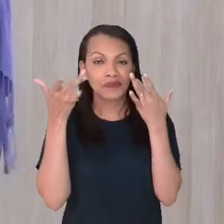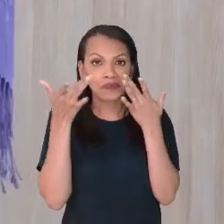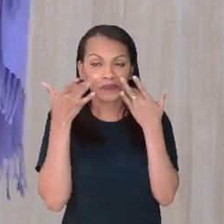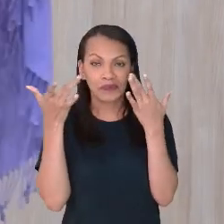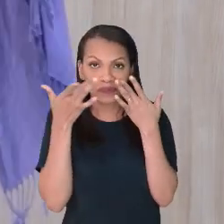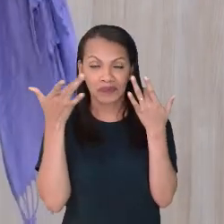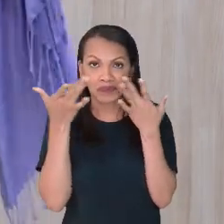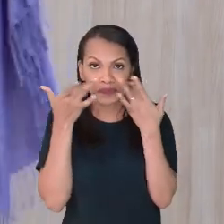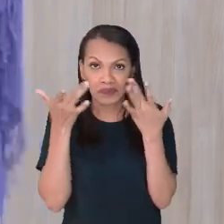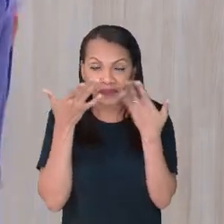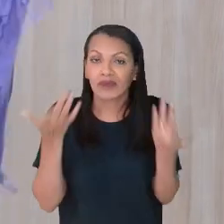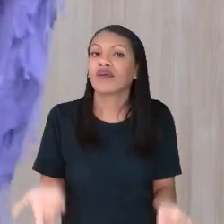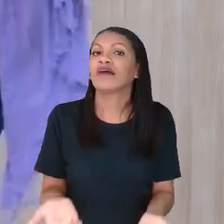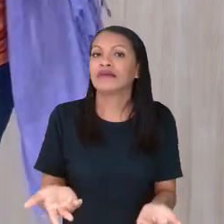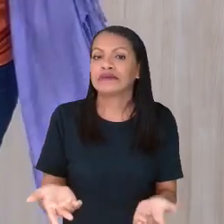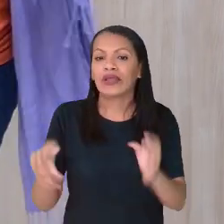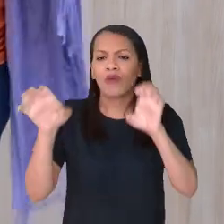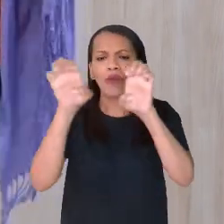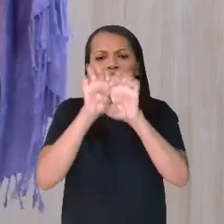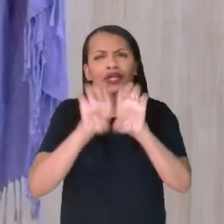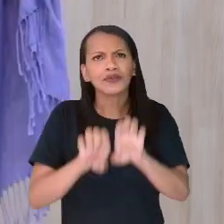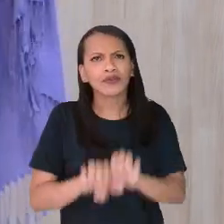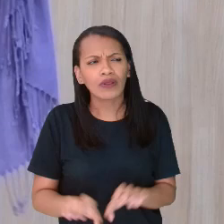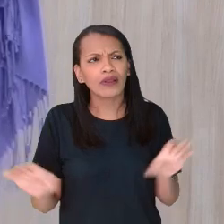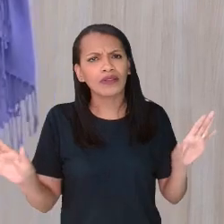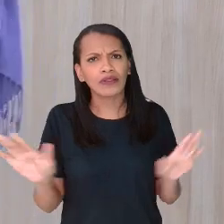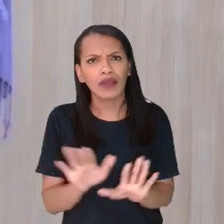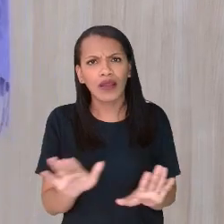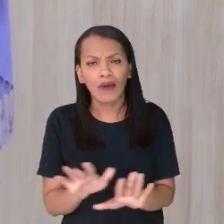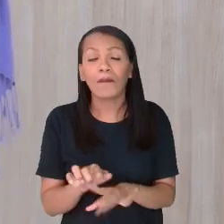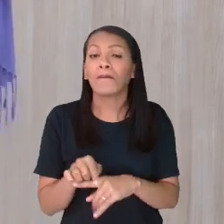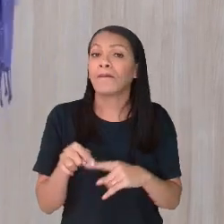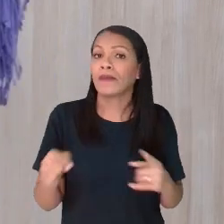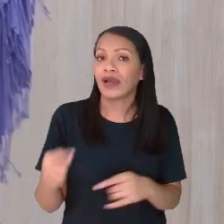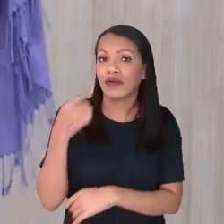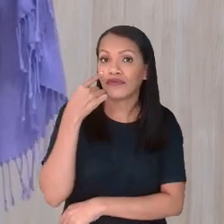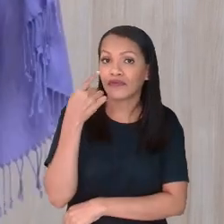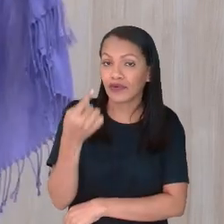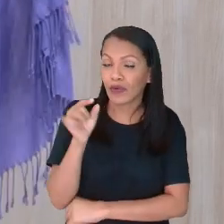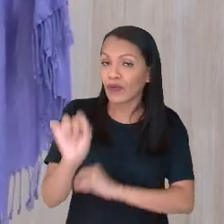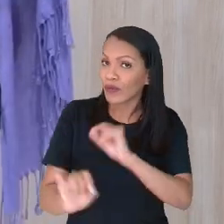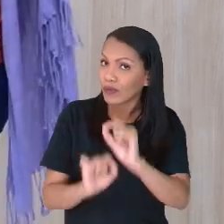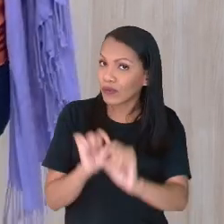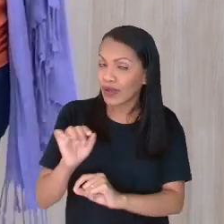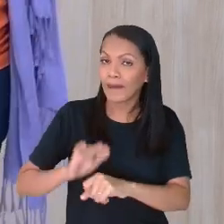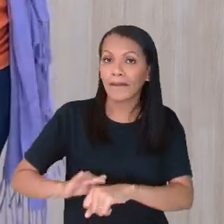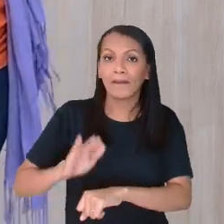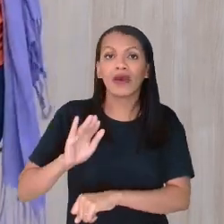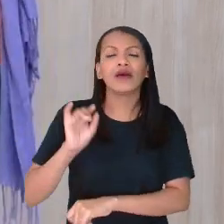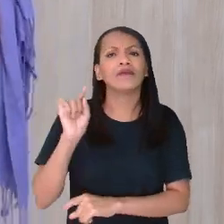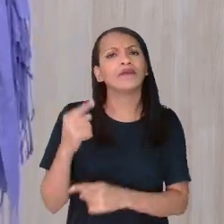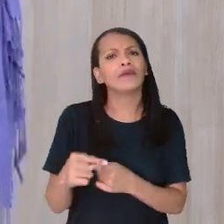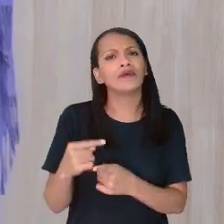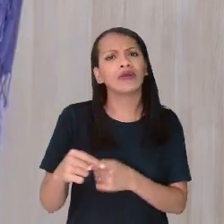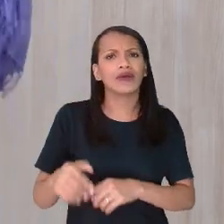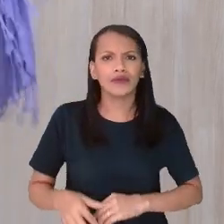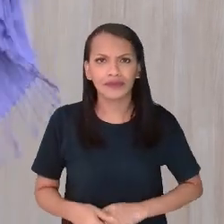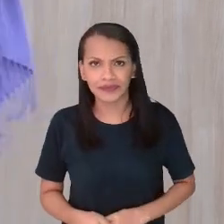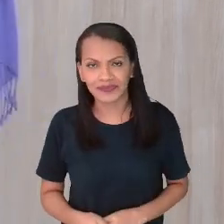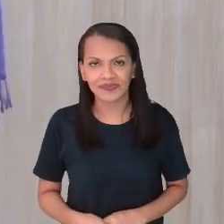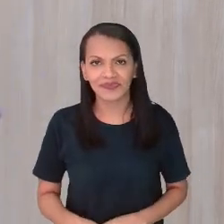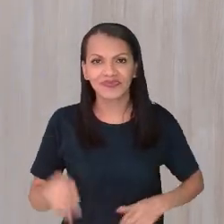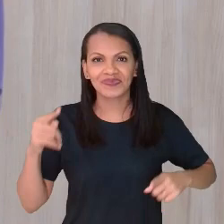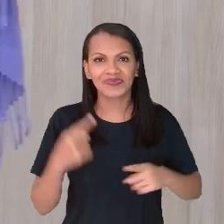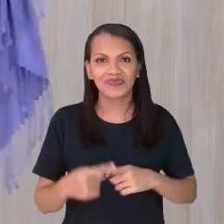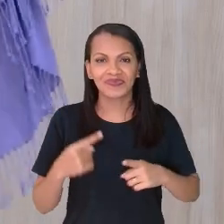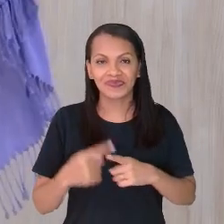assim tão assim a estrutura e tal. Hoje a gente vai ver um pouco mais. Por quê? Porque eu